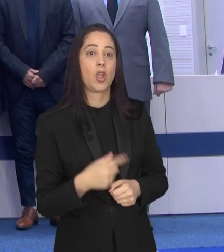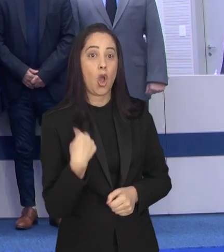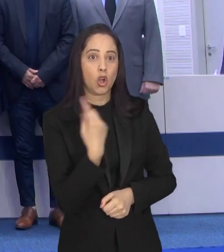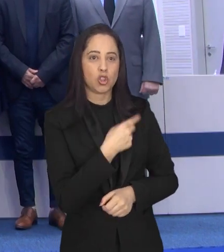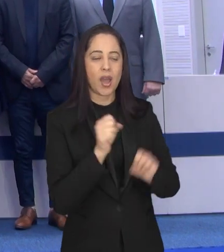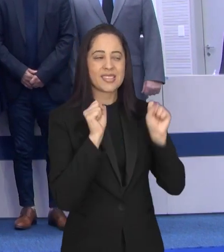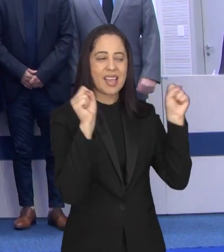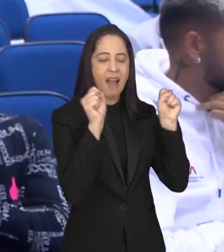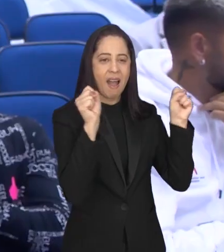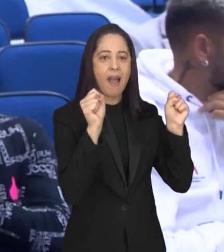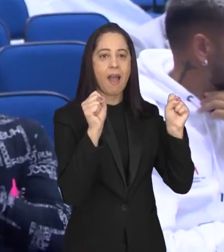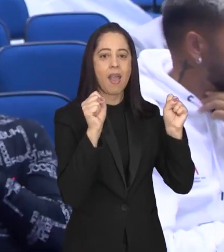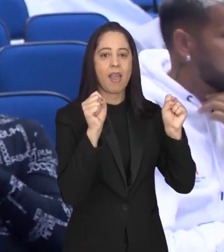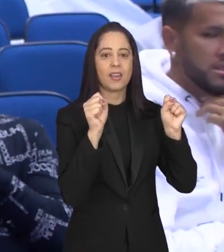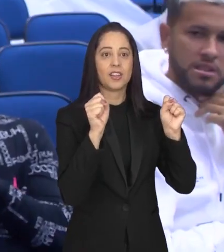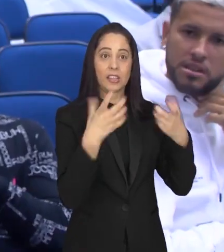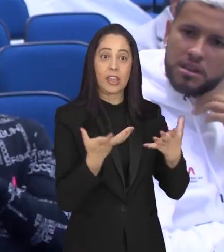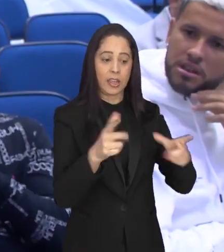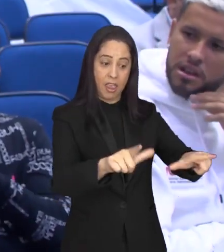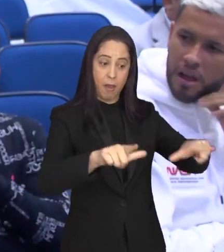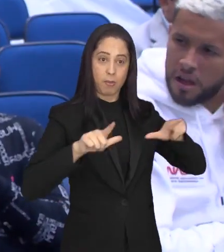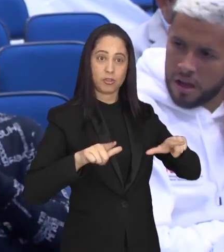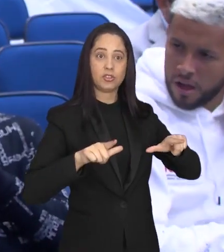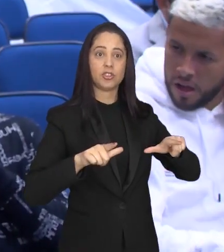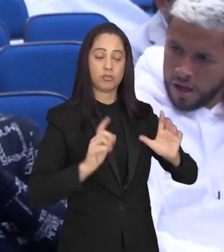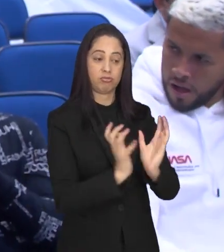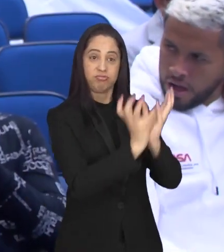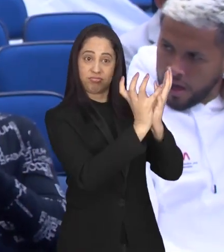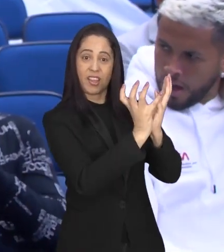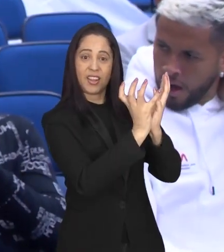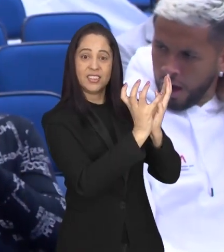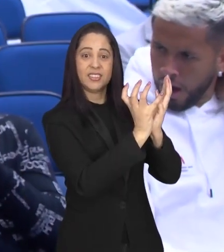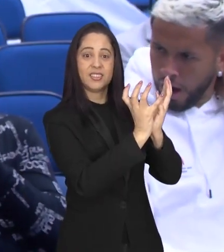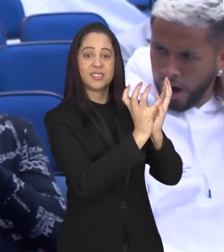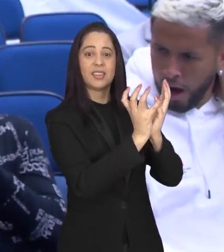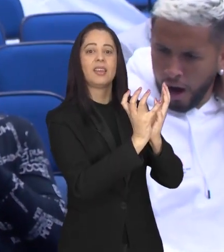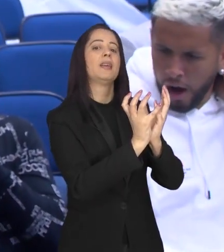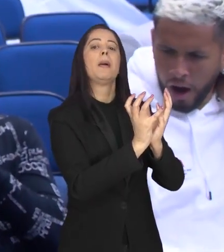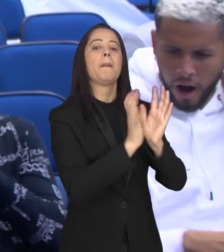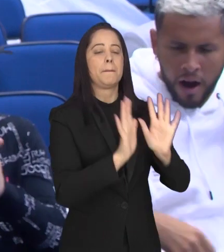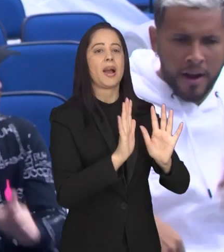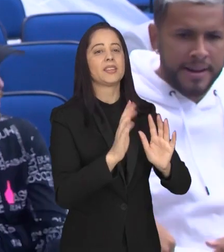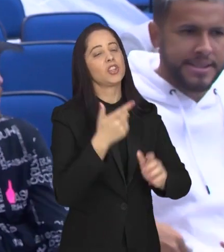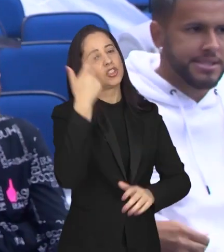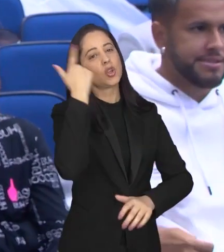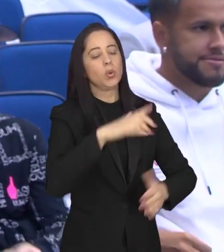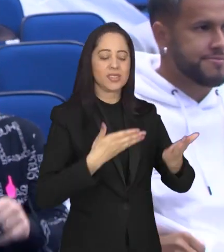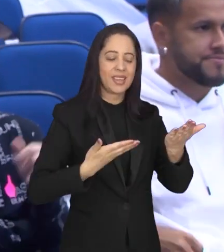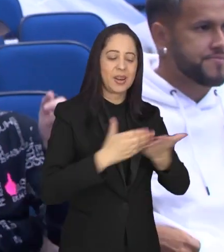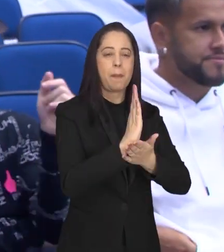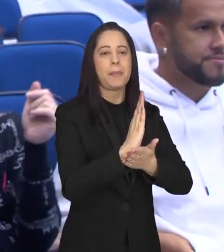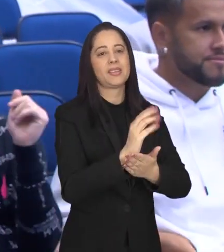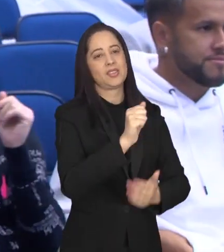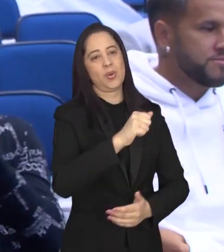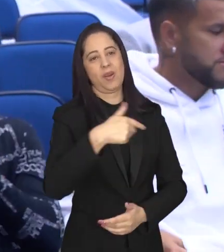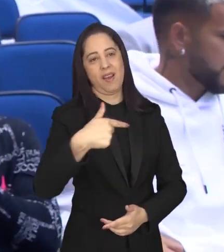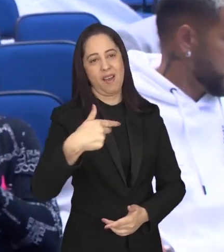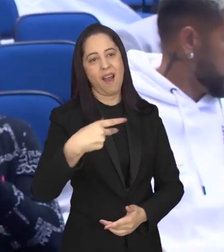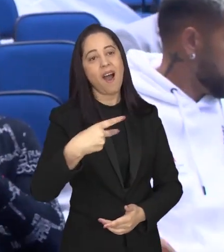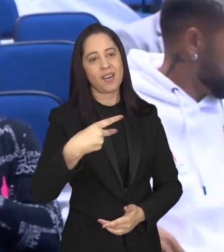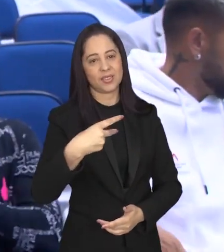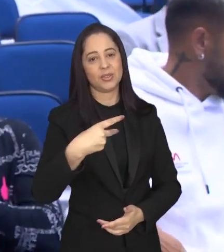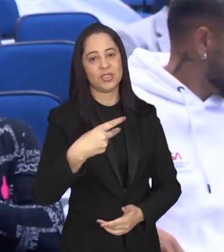mais conquistas. Para a torcida, é o título que a gente queria, o acesso. Título, né, no primeiro lugar não